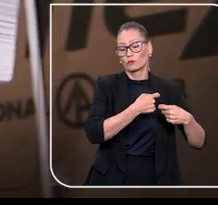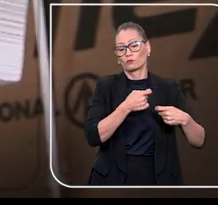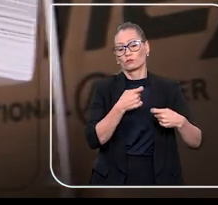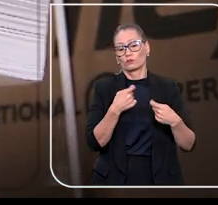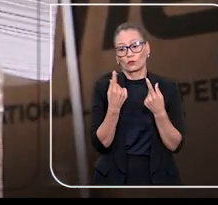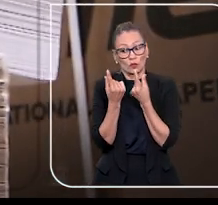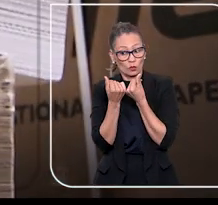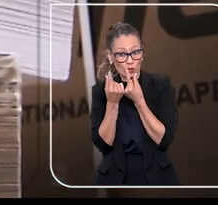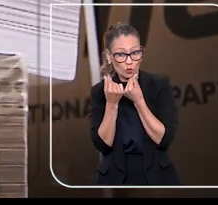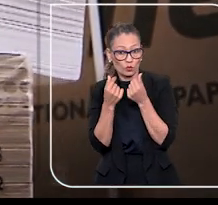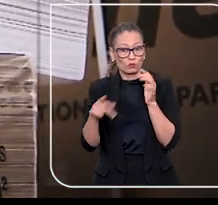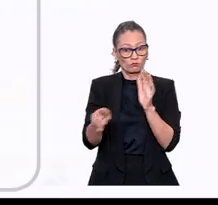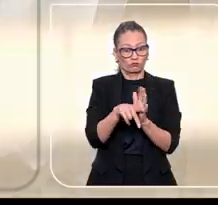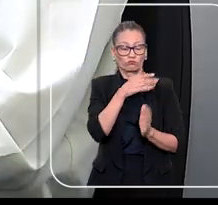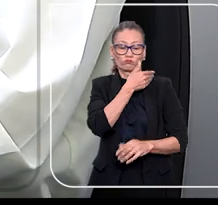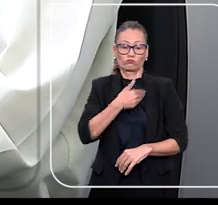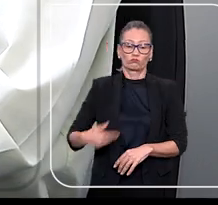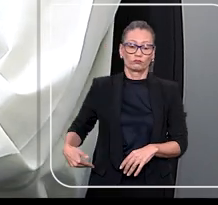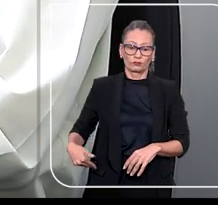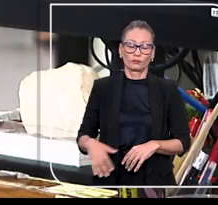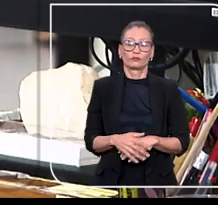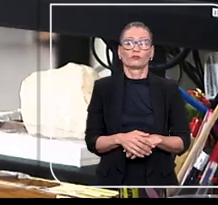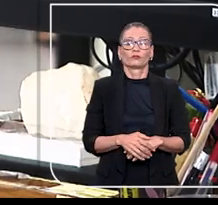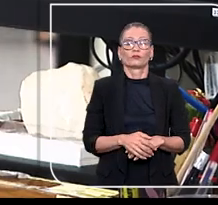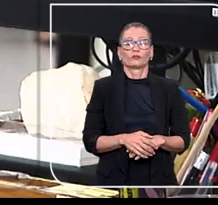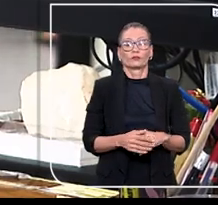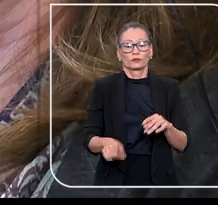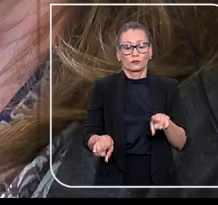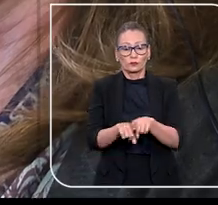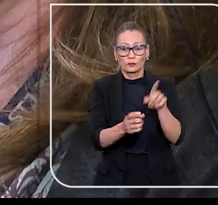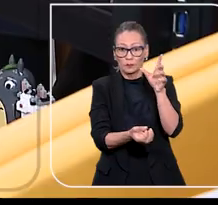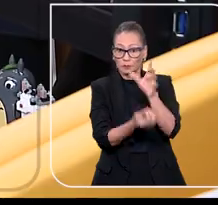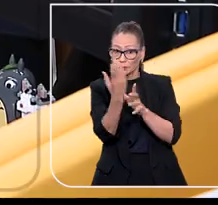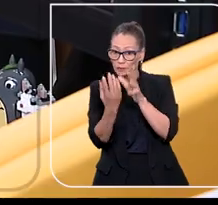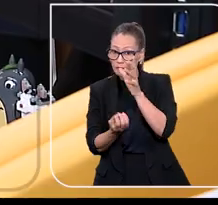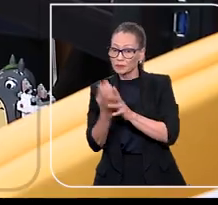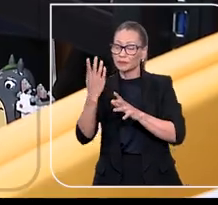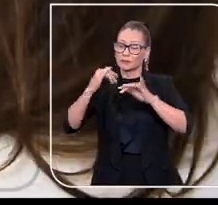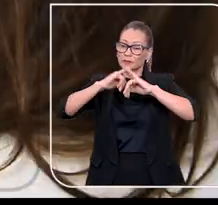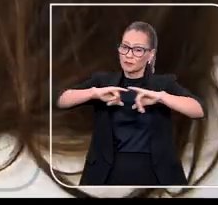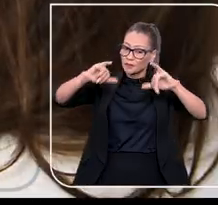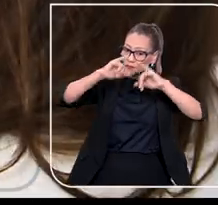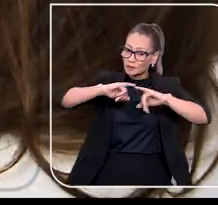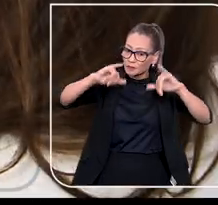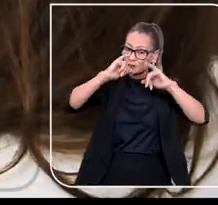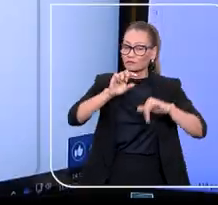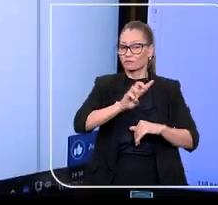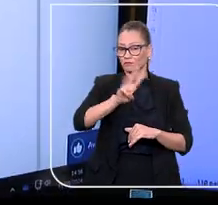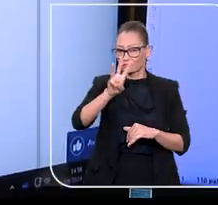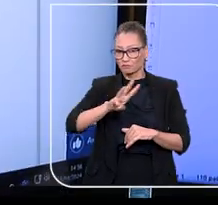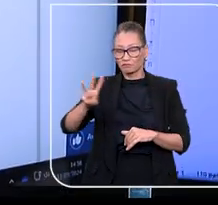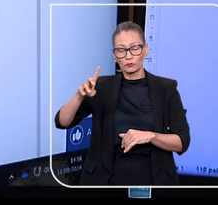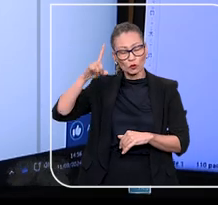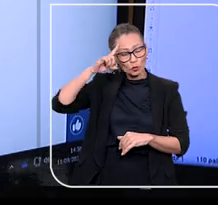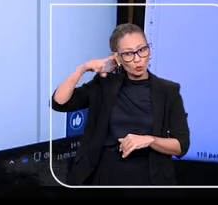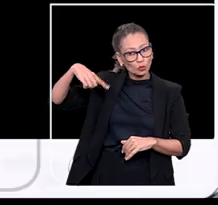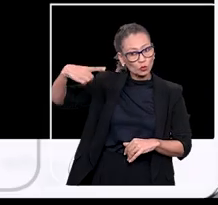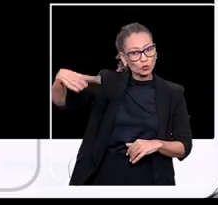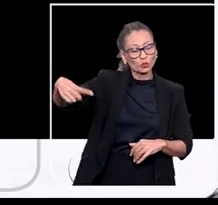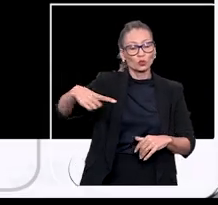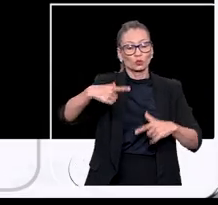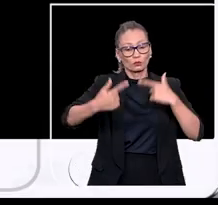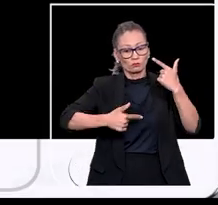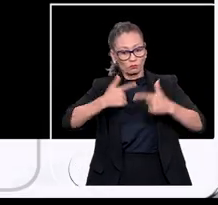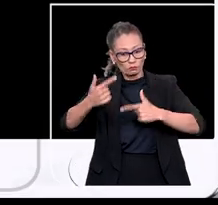públicos. A produção de notícias para o site oficial é intensa e diária. O mesmo trabalho